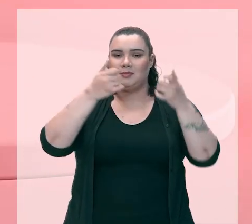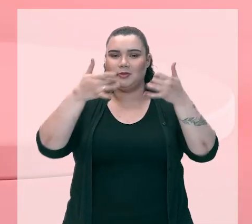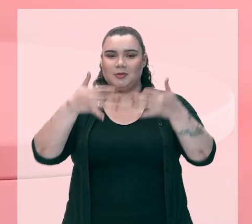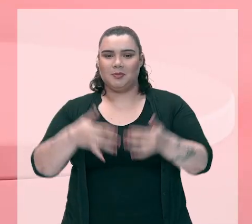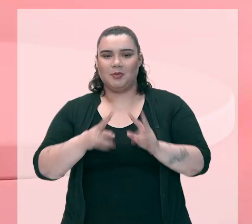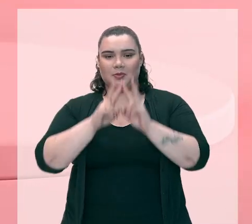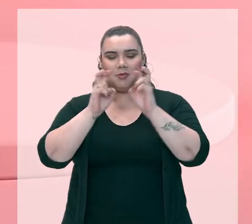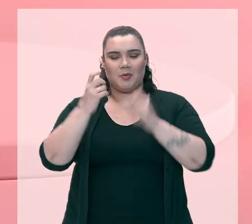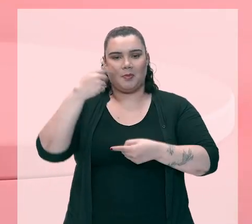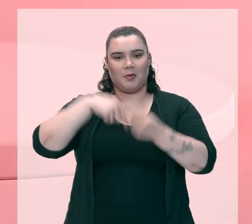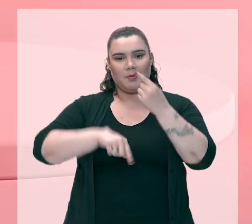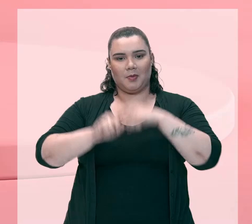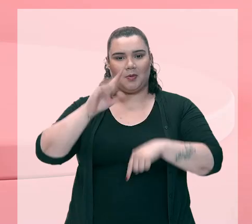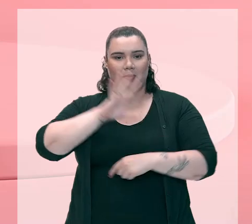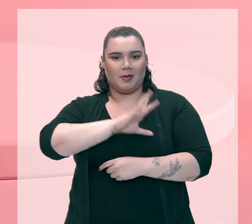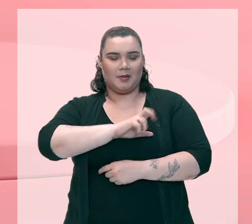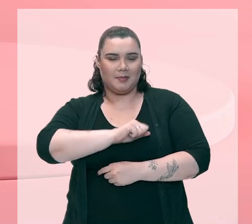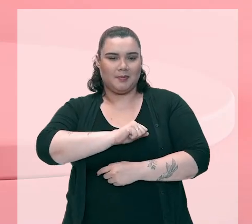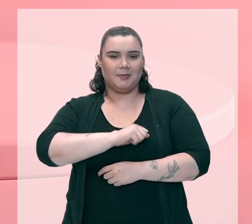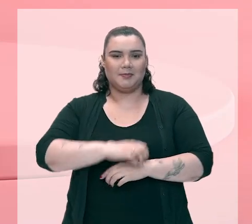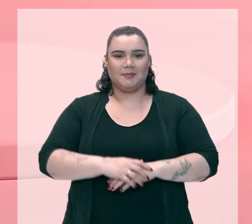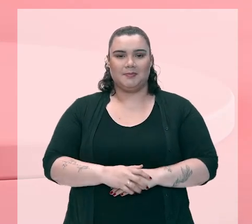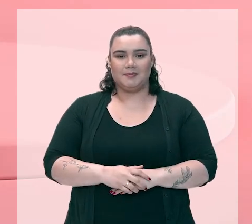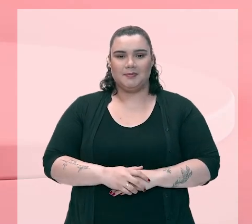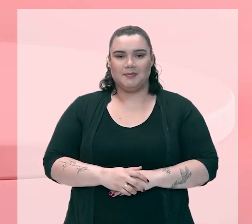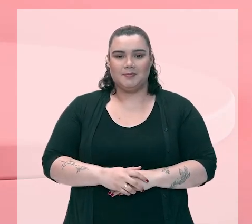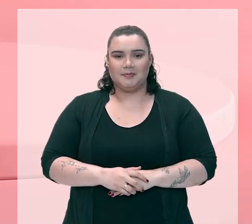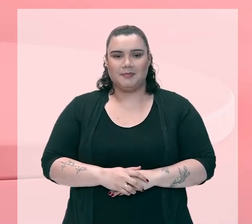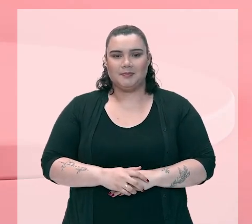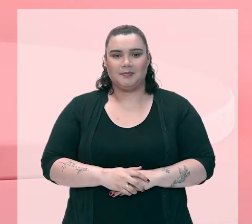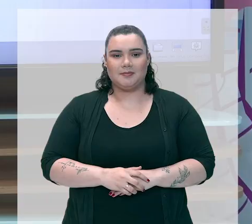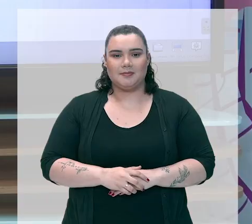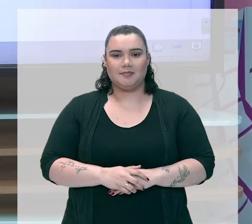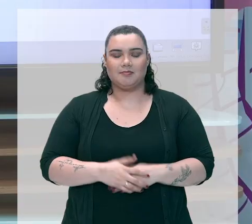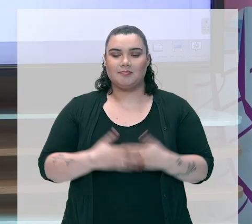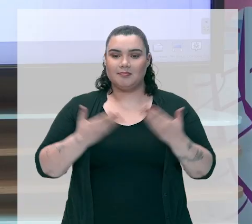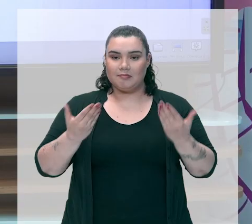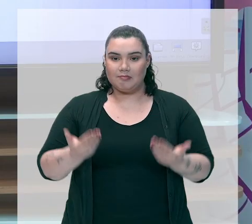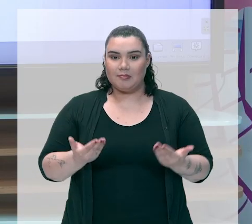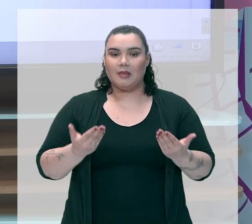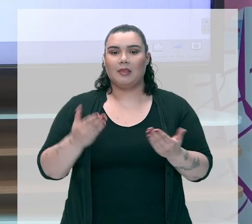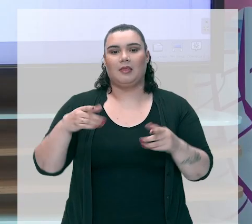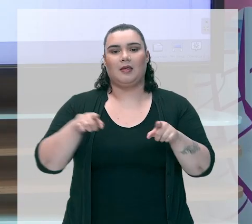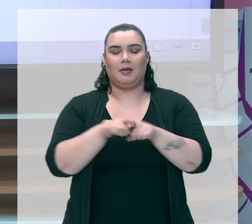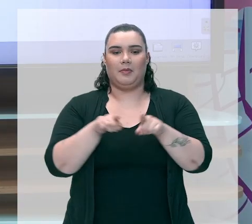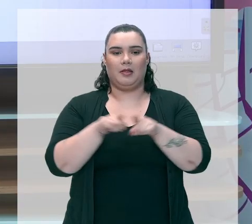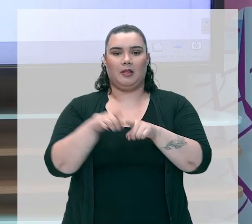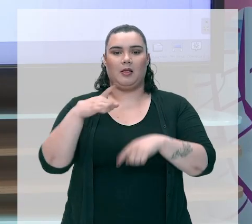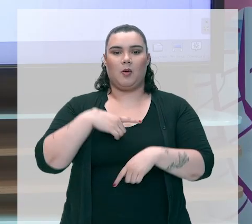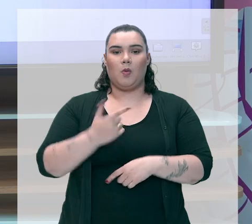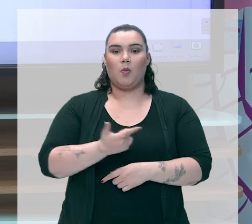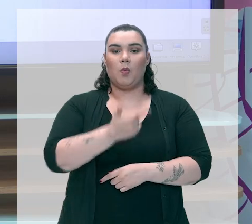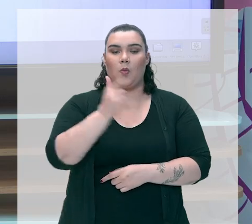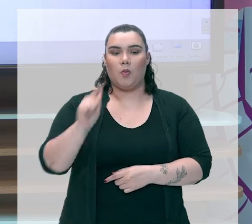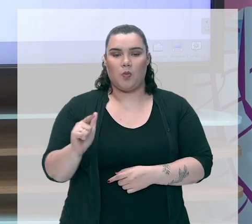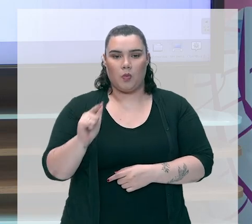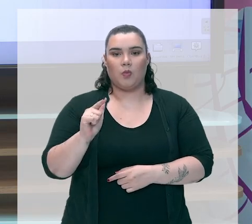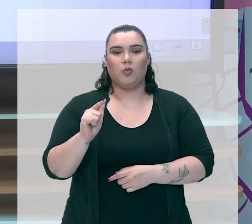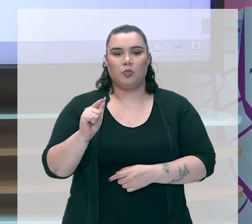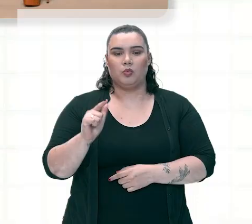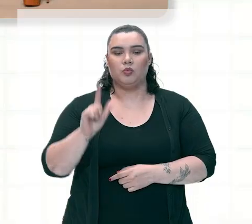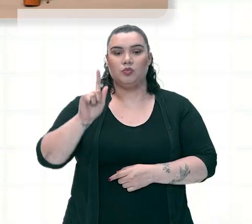nossos hormônios do amor. Até uma próxima oportunidade. Tchau, tchau! E além da ocitocina, a gente vai ver agora o hormônio